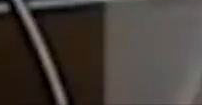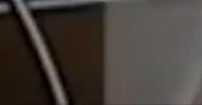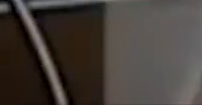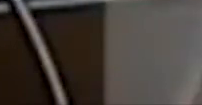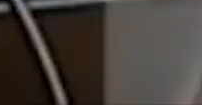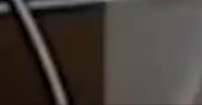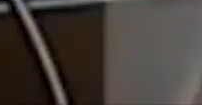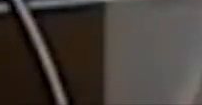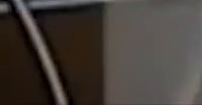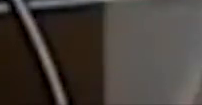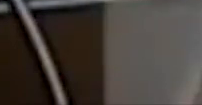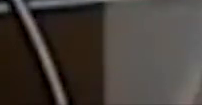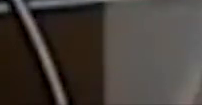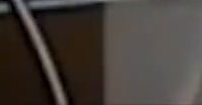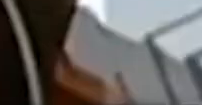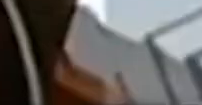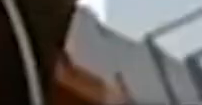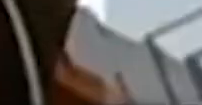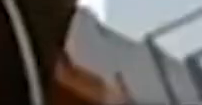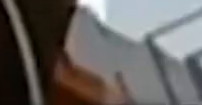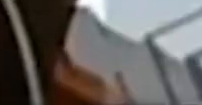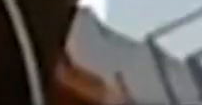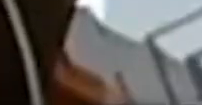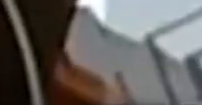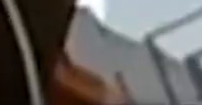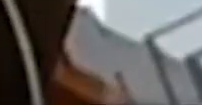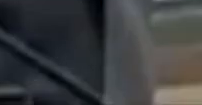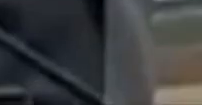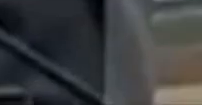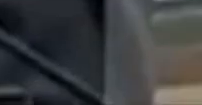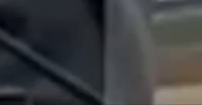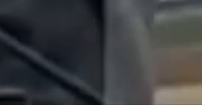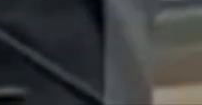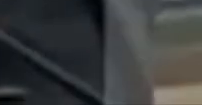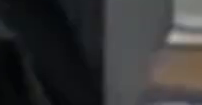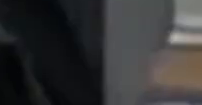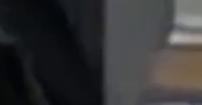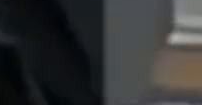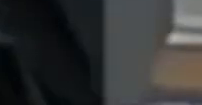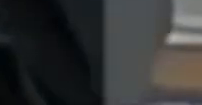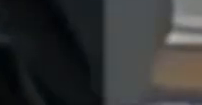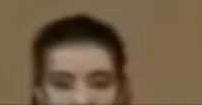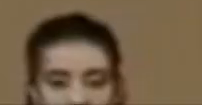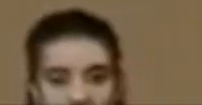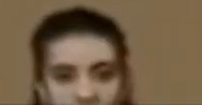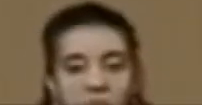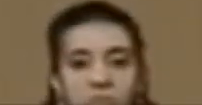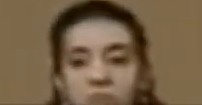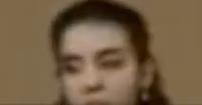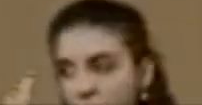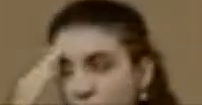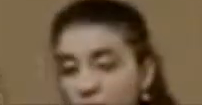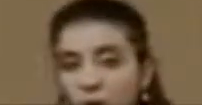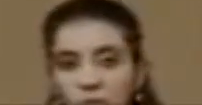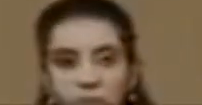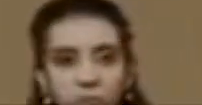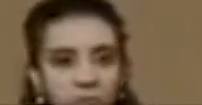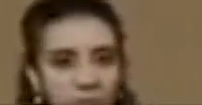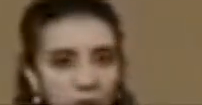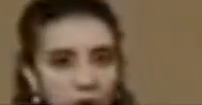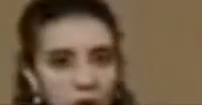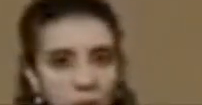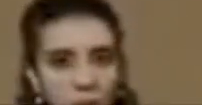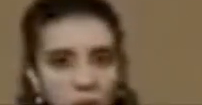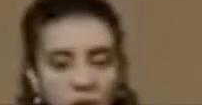autarquia maior, que compreende a menor. Os ministros Rosa Weber, Luiz Fux, Dias Toffoli e Carmen Lúcia acolheram